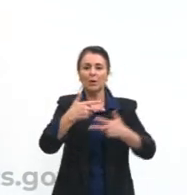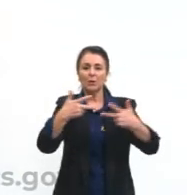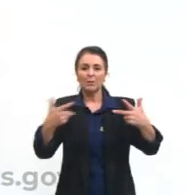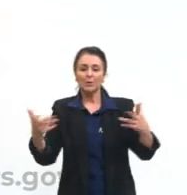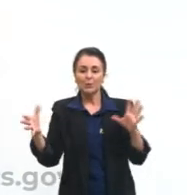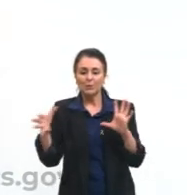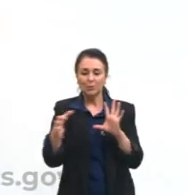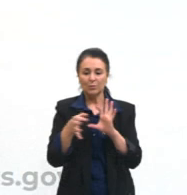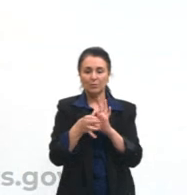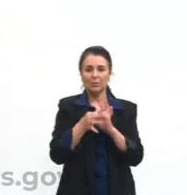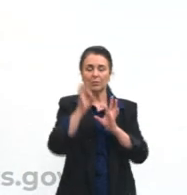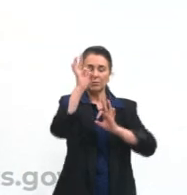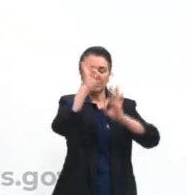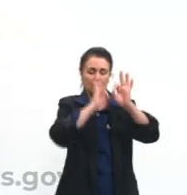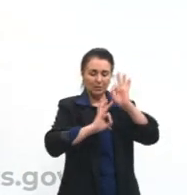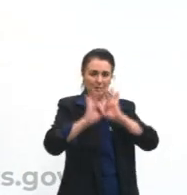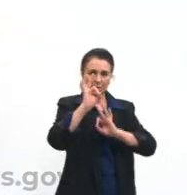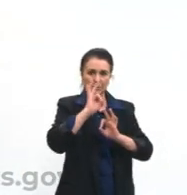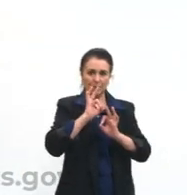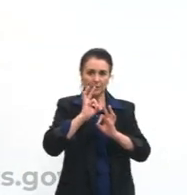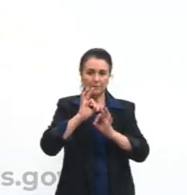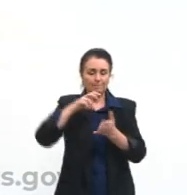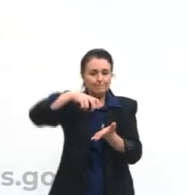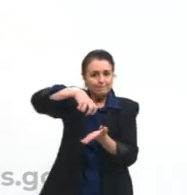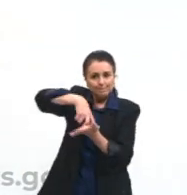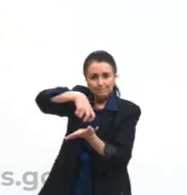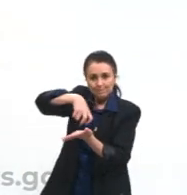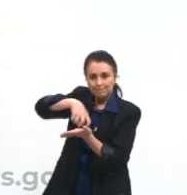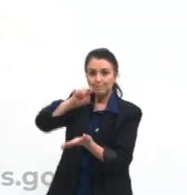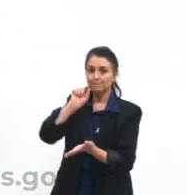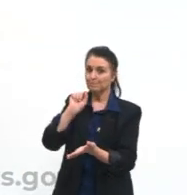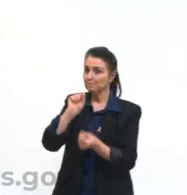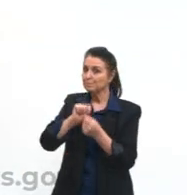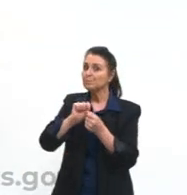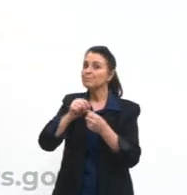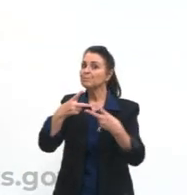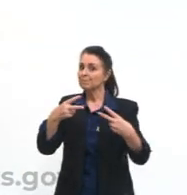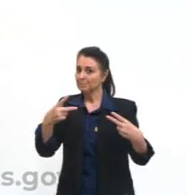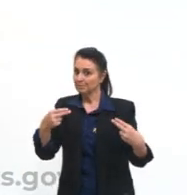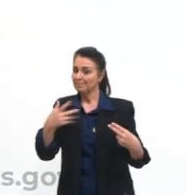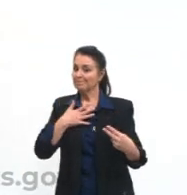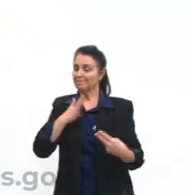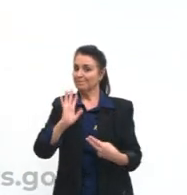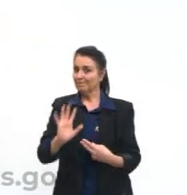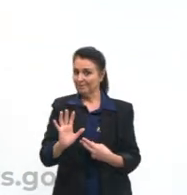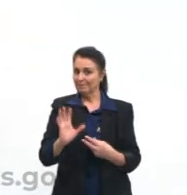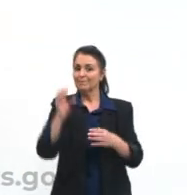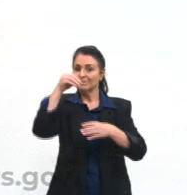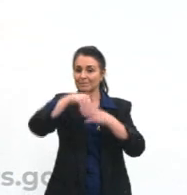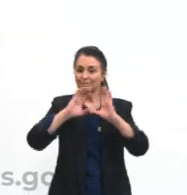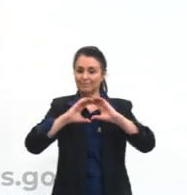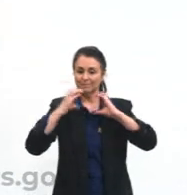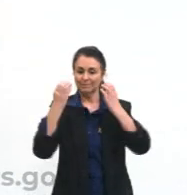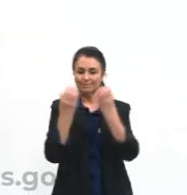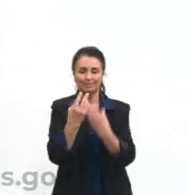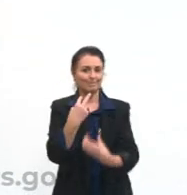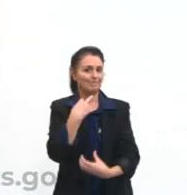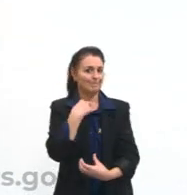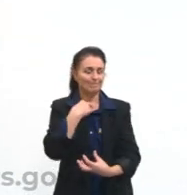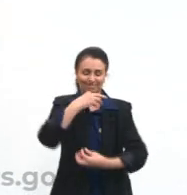unificador organizando o deprimido Se necessário as ações dos membros da comunidade então não pode ter